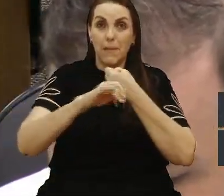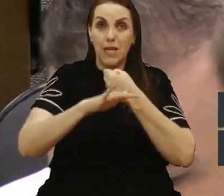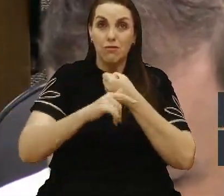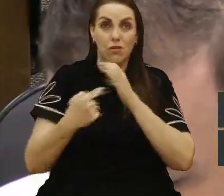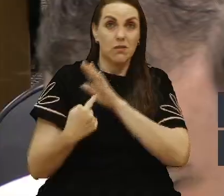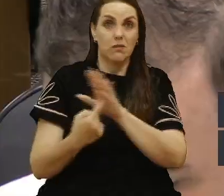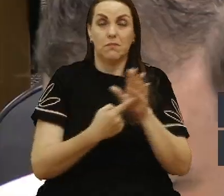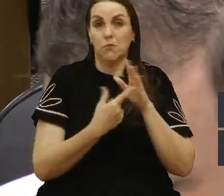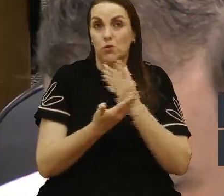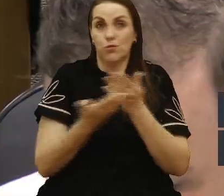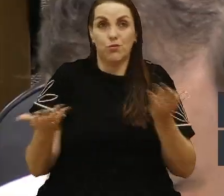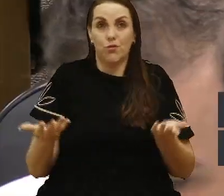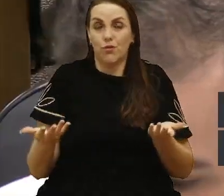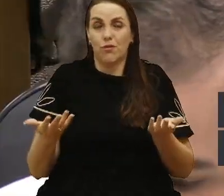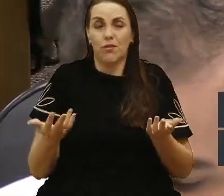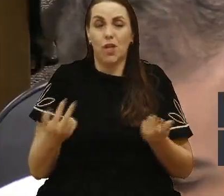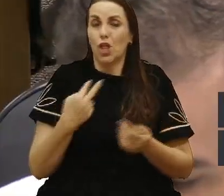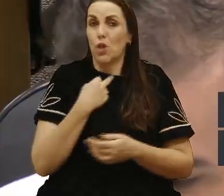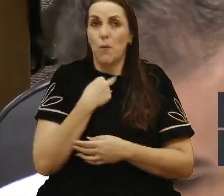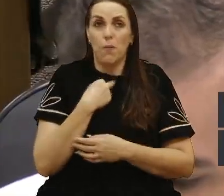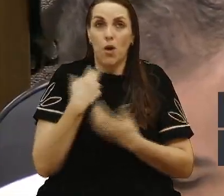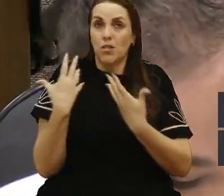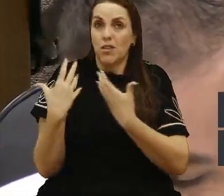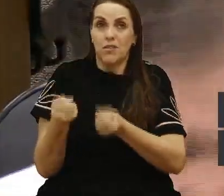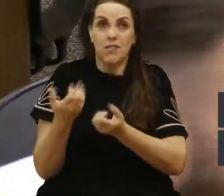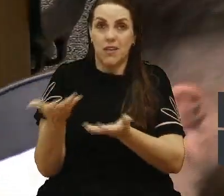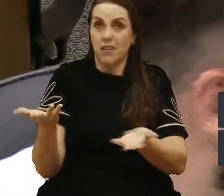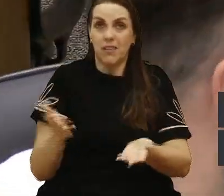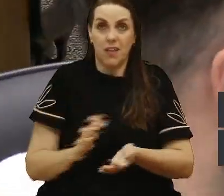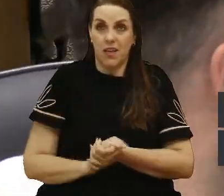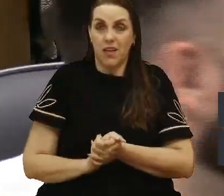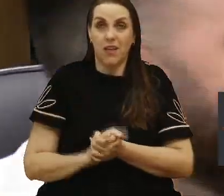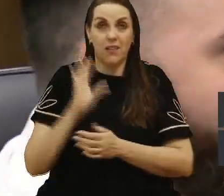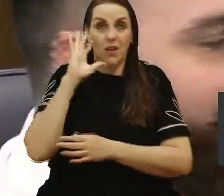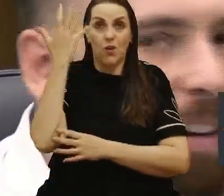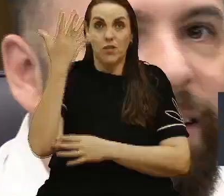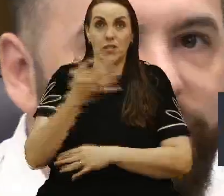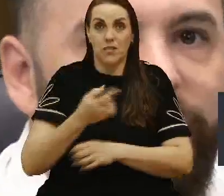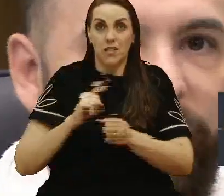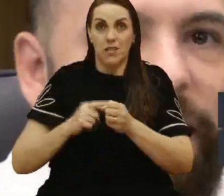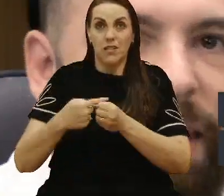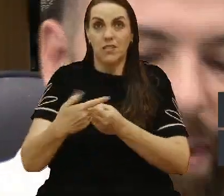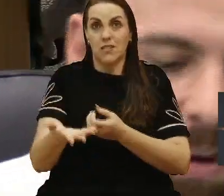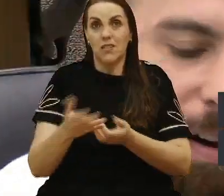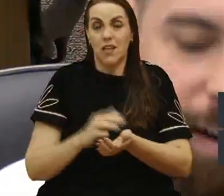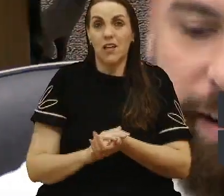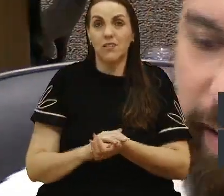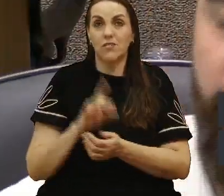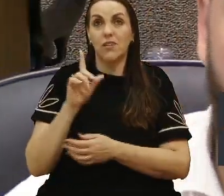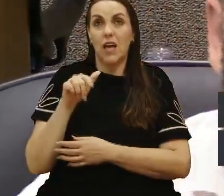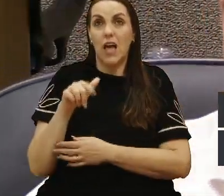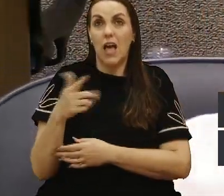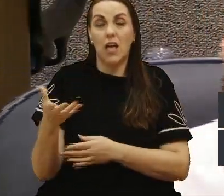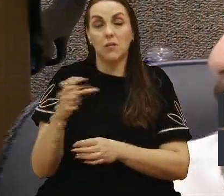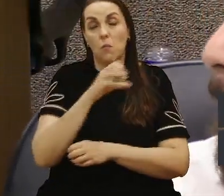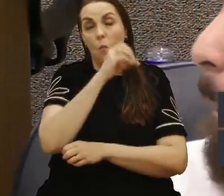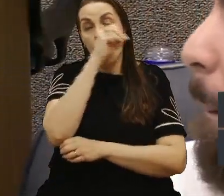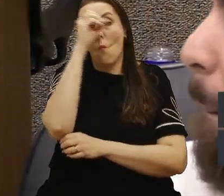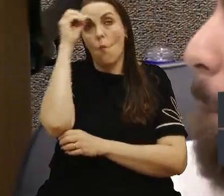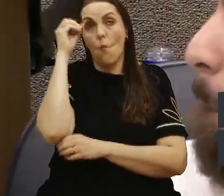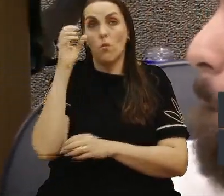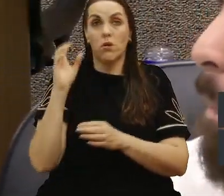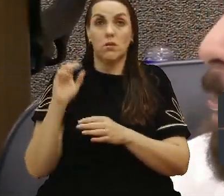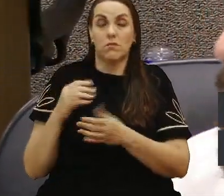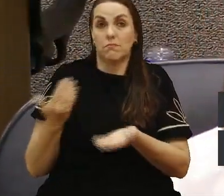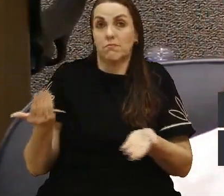é inadmissível o que está acontecendo na nossa cidade. E a inércia da Secretaria de